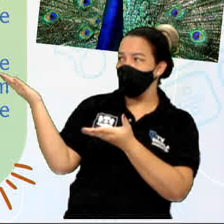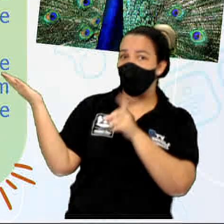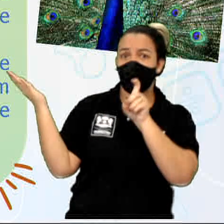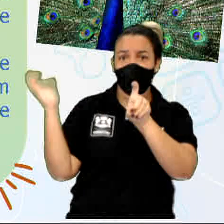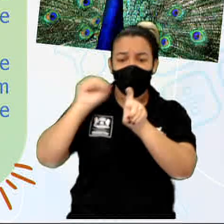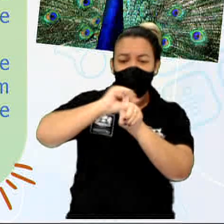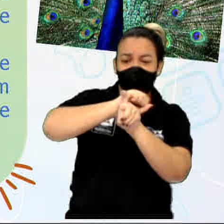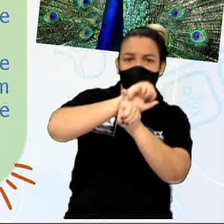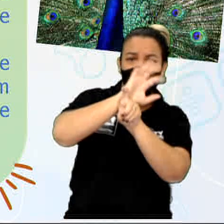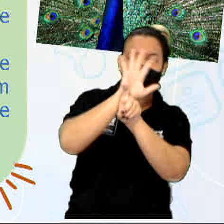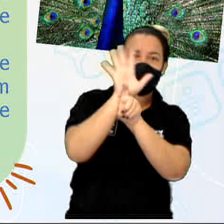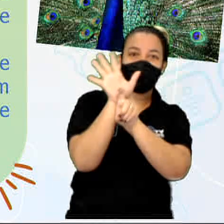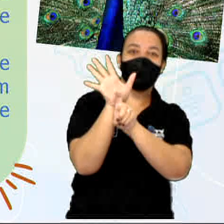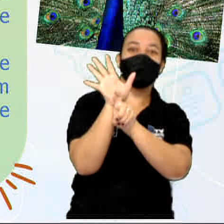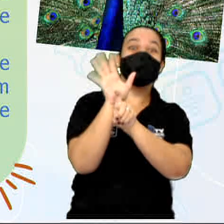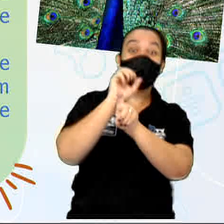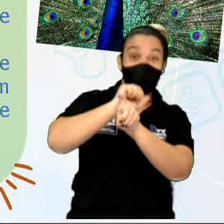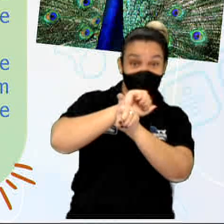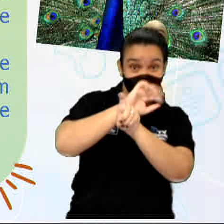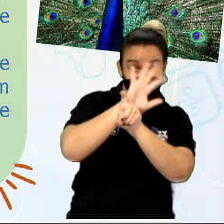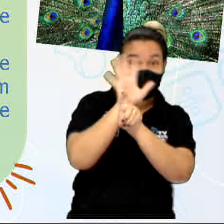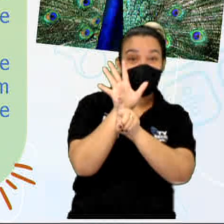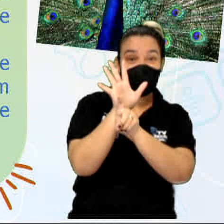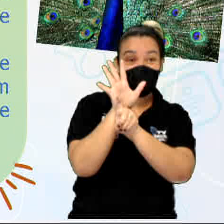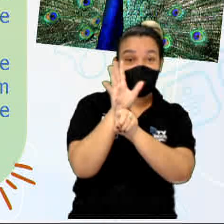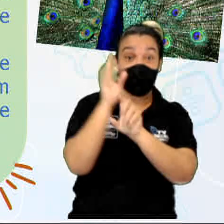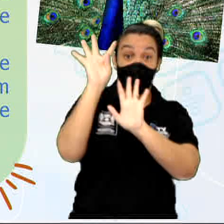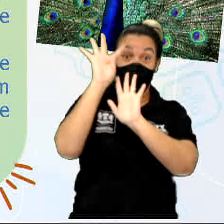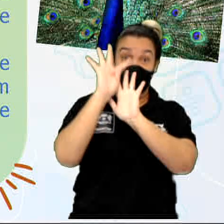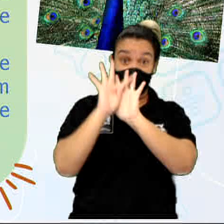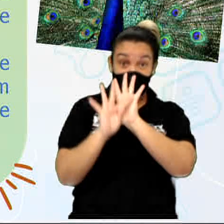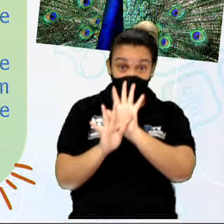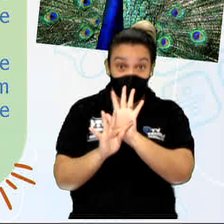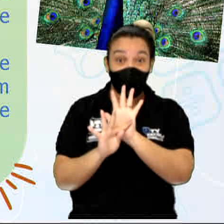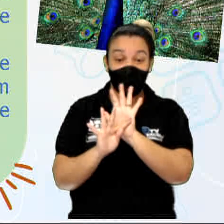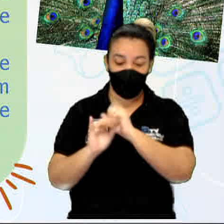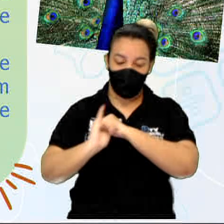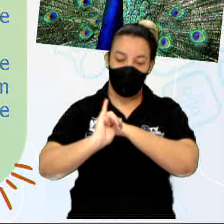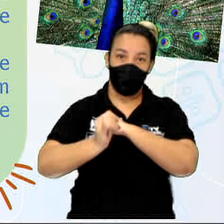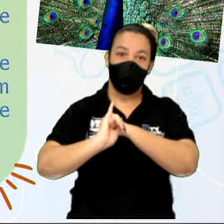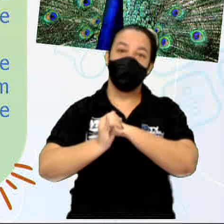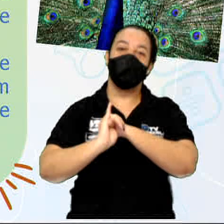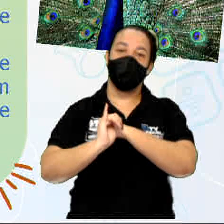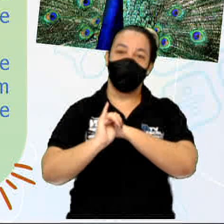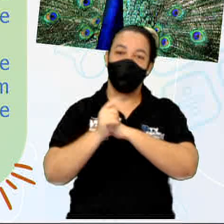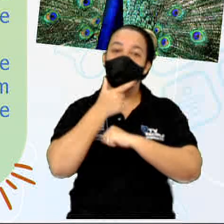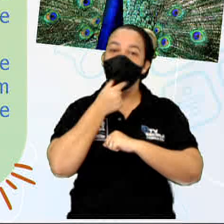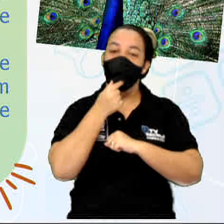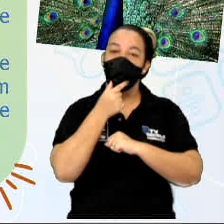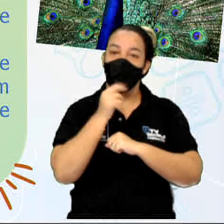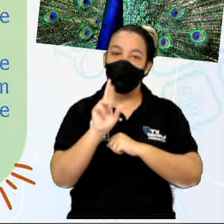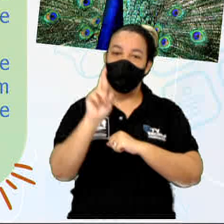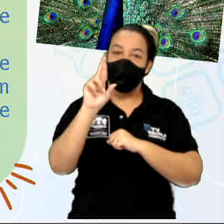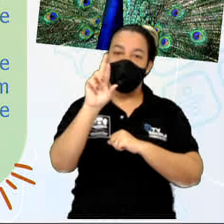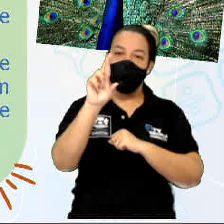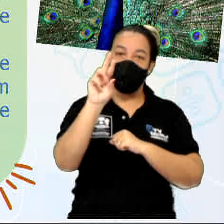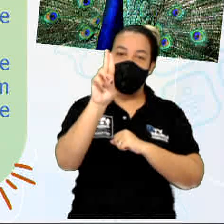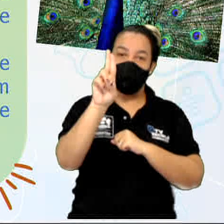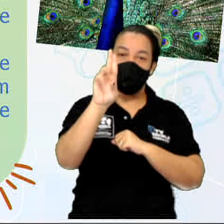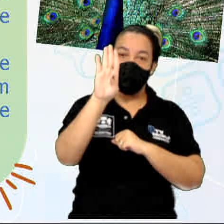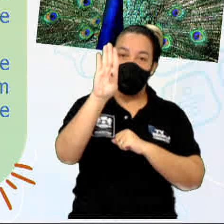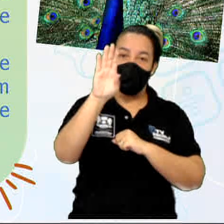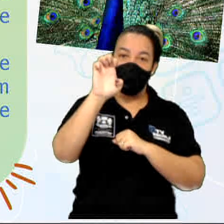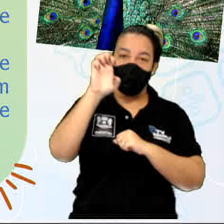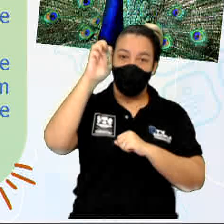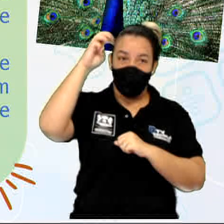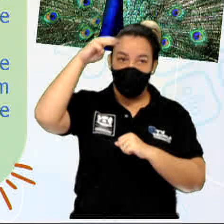dessa imagem, há um texto crônica, que nós temos o autor Rubem Braga. Eu considerei a glória